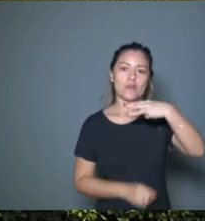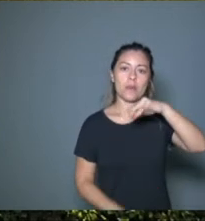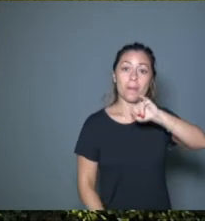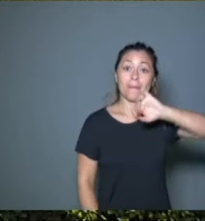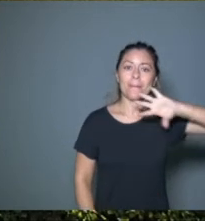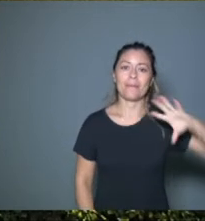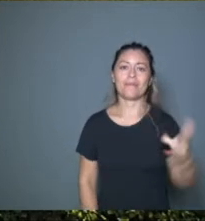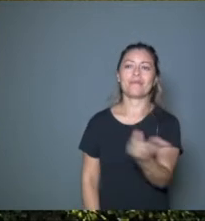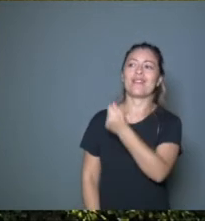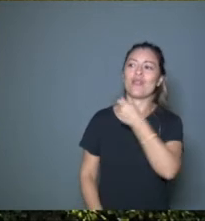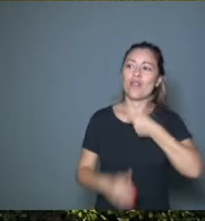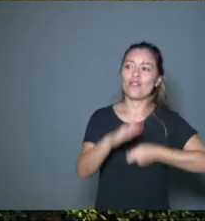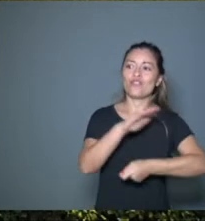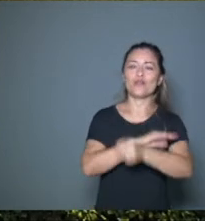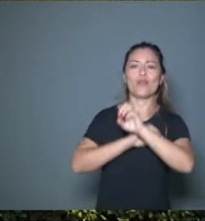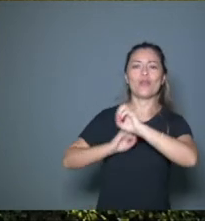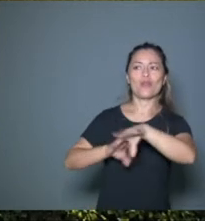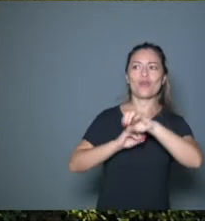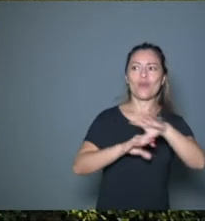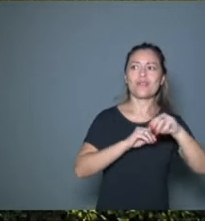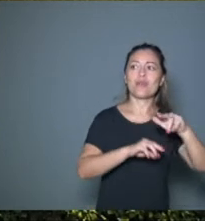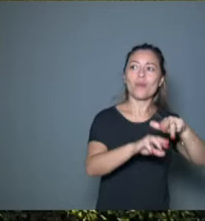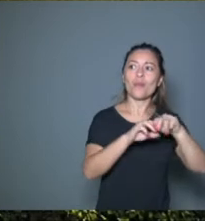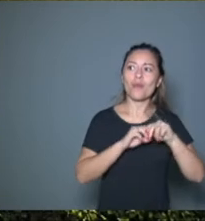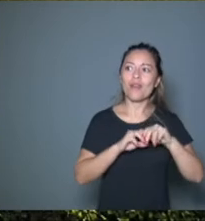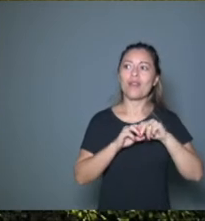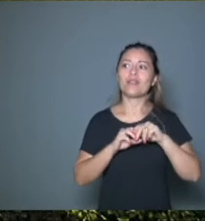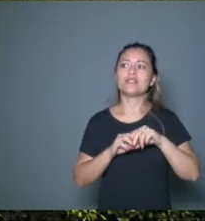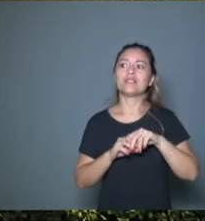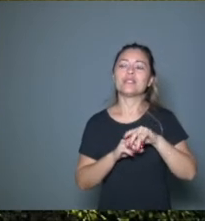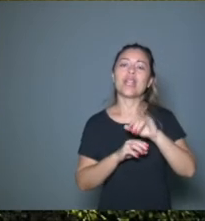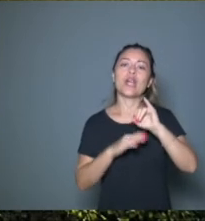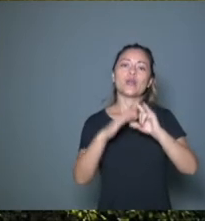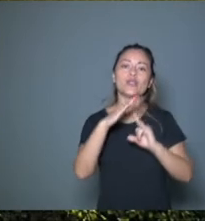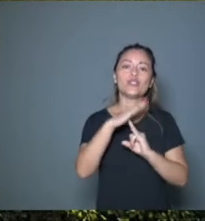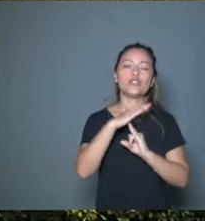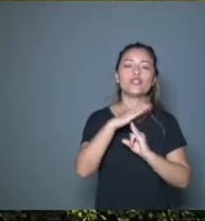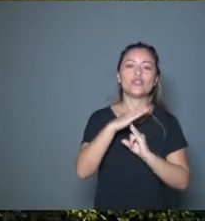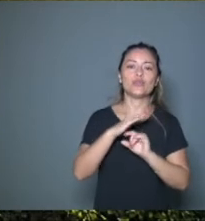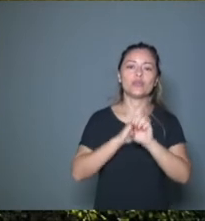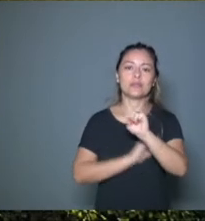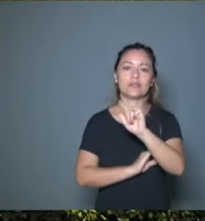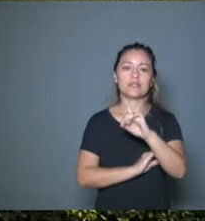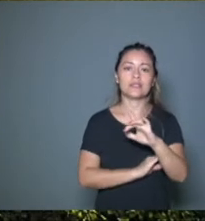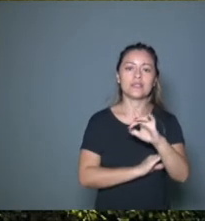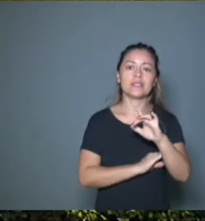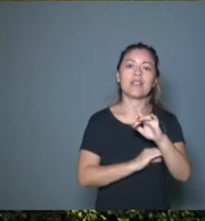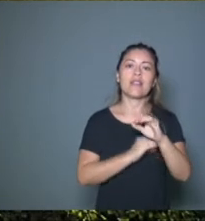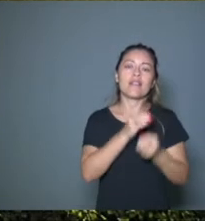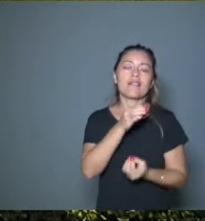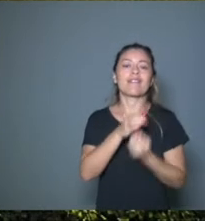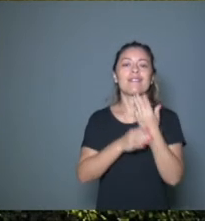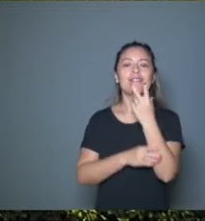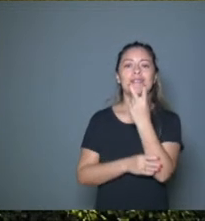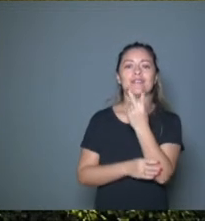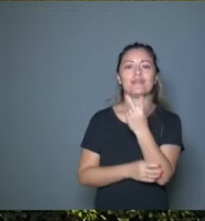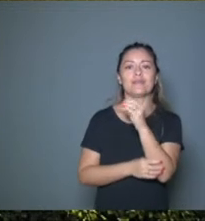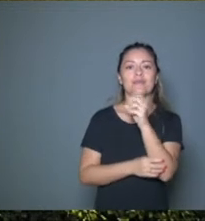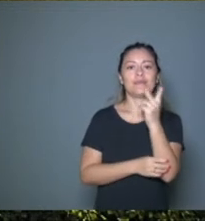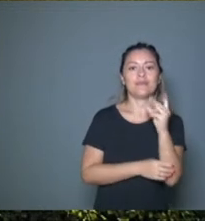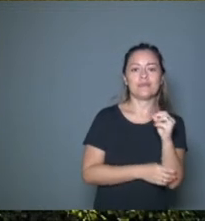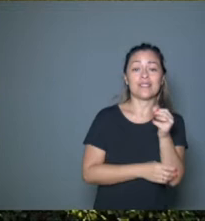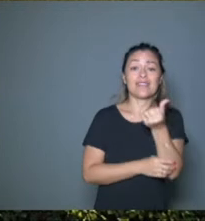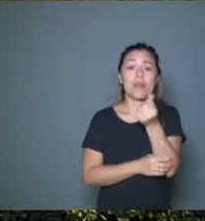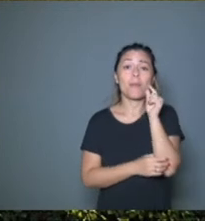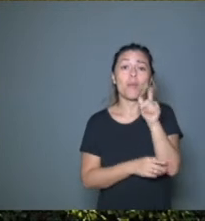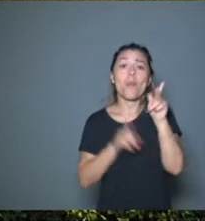do nosso meio, que é o Instituto SLC, fundado em 2020, e que atendeu aí 6.020